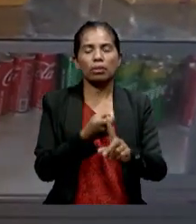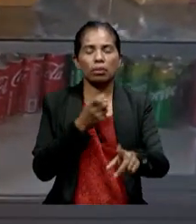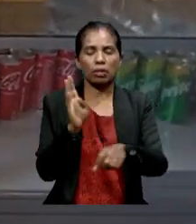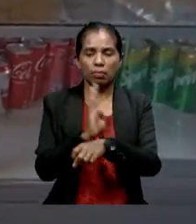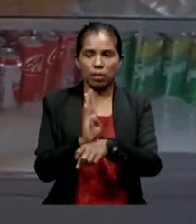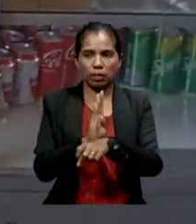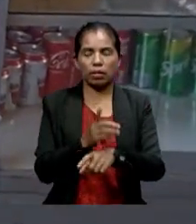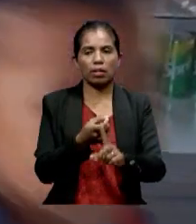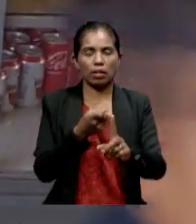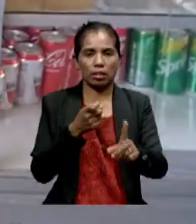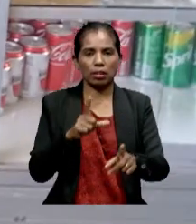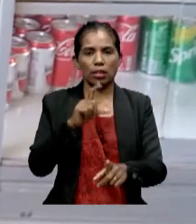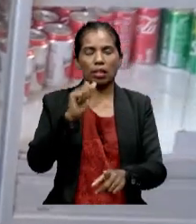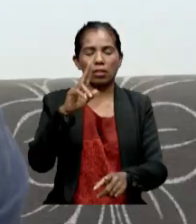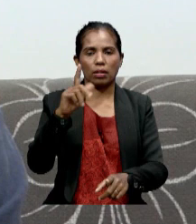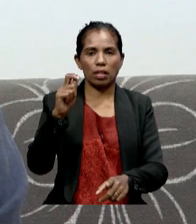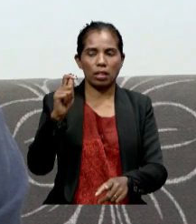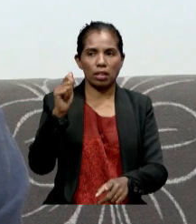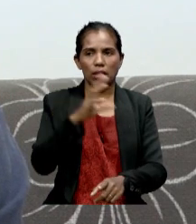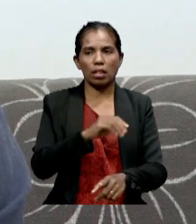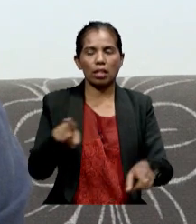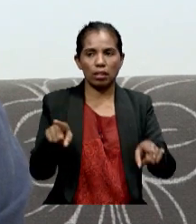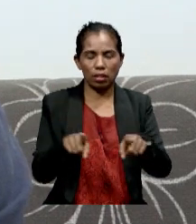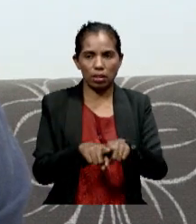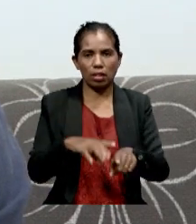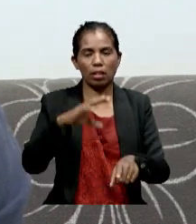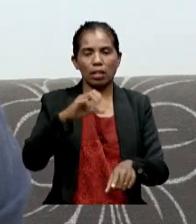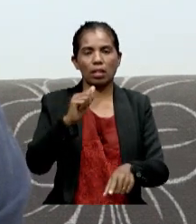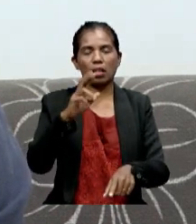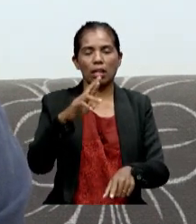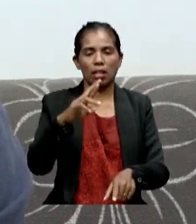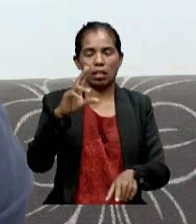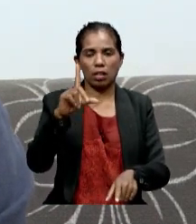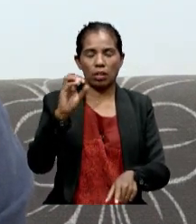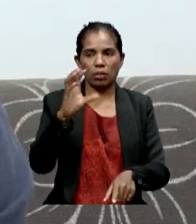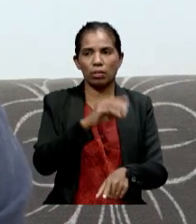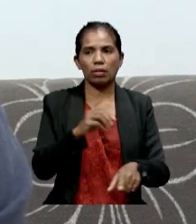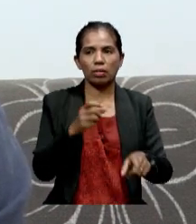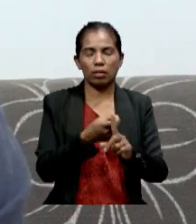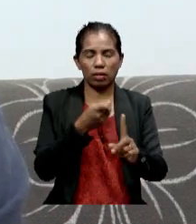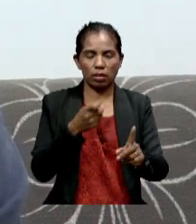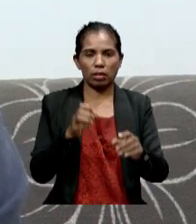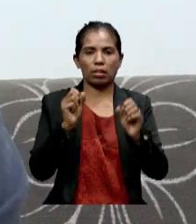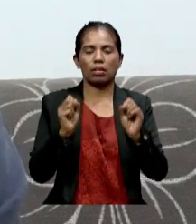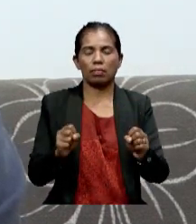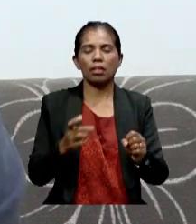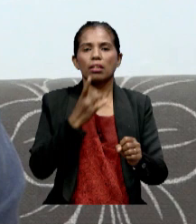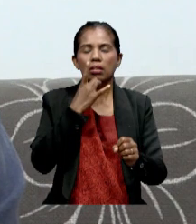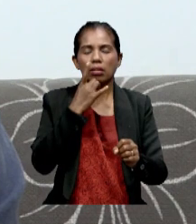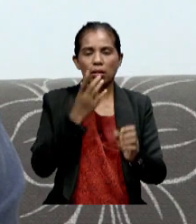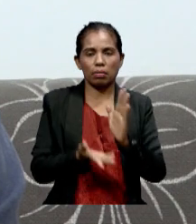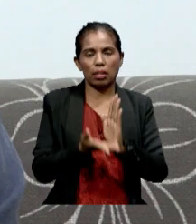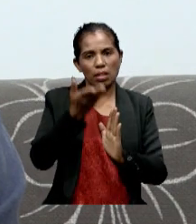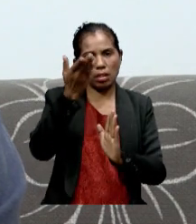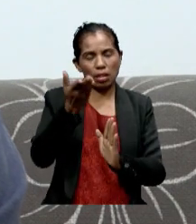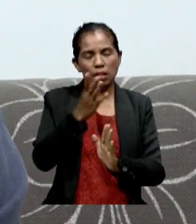Hanesan naim balau hata beach nudar mos consumidor Carlos Alberto Suarez ateten custo tarifario be eletricidade nebe as implica